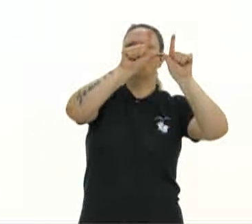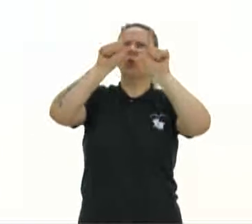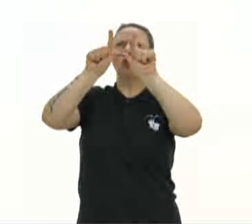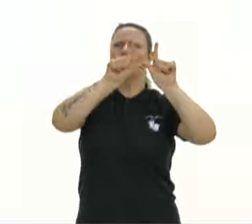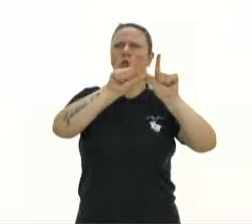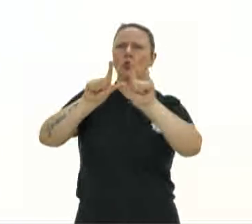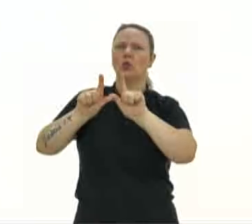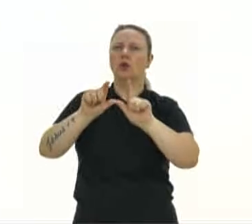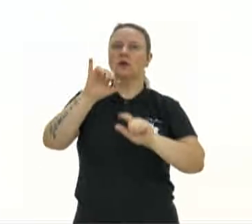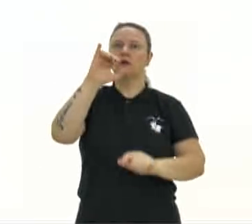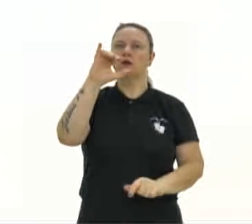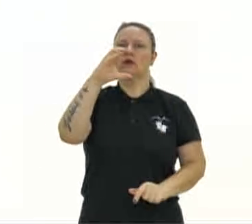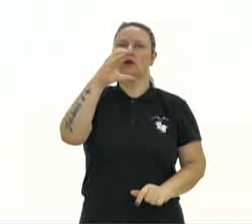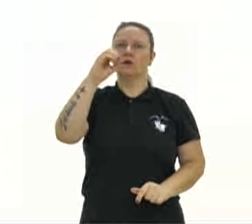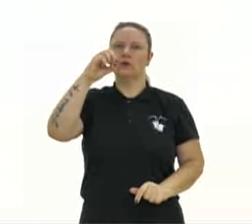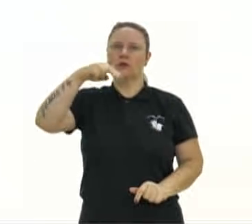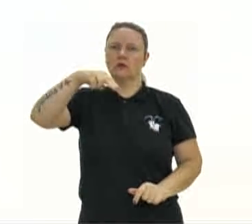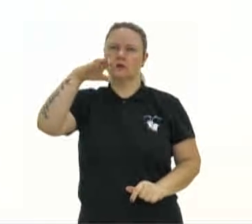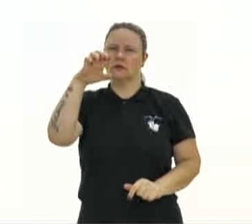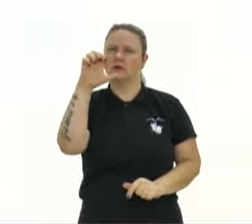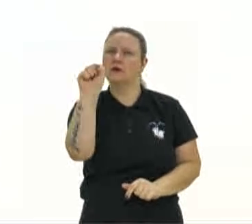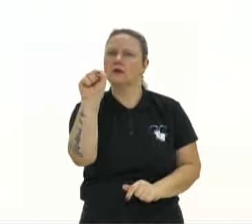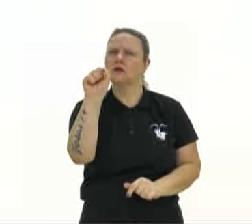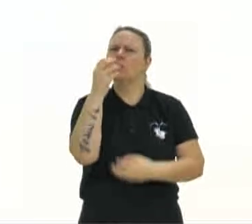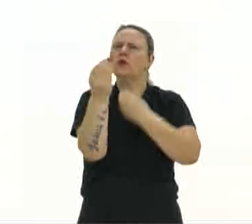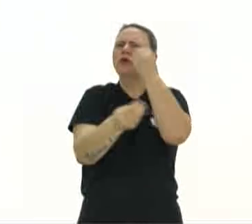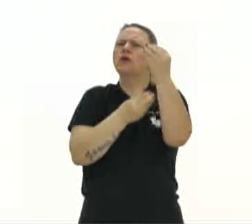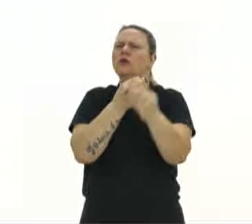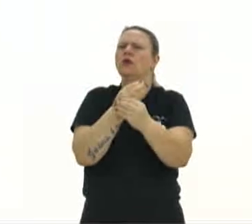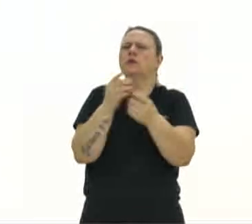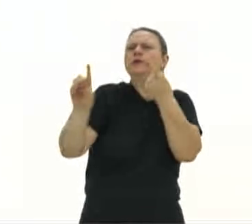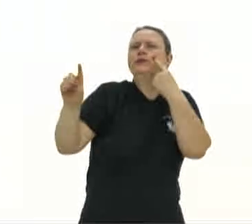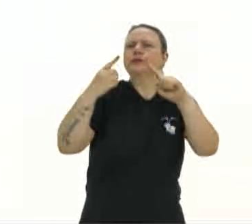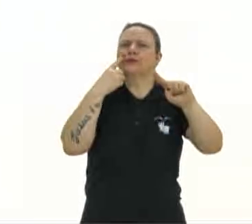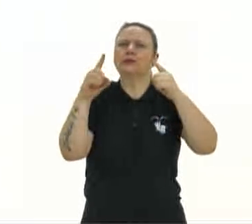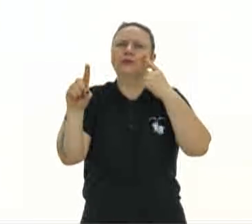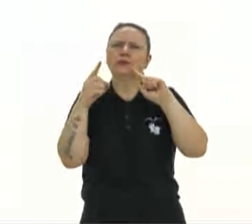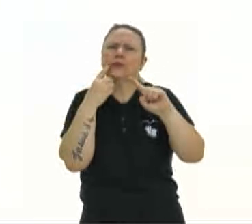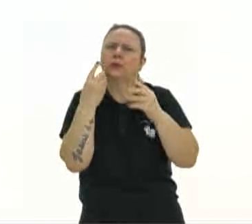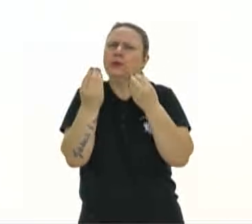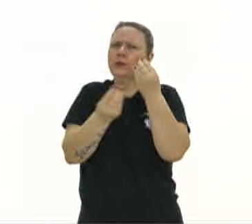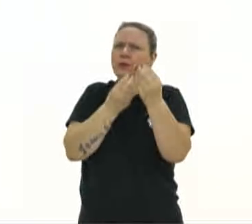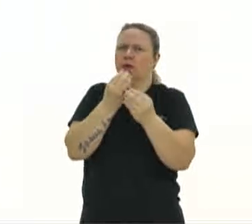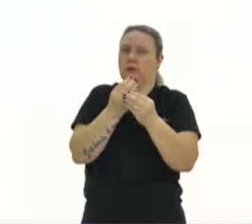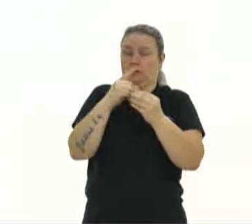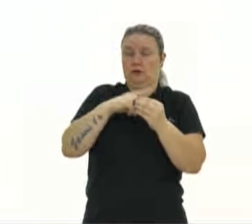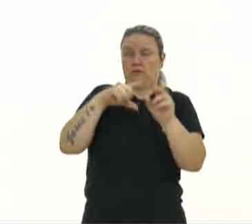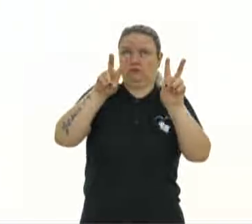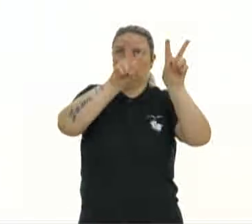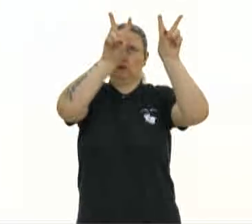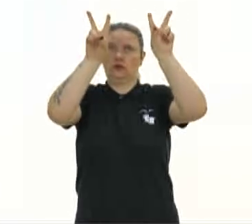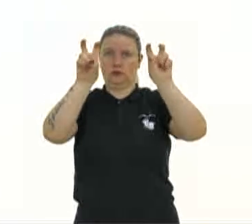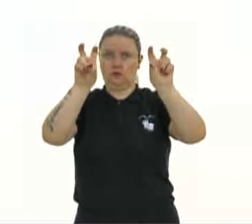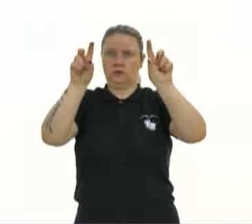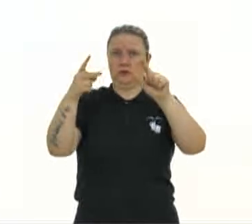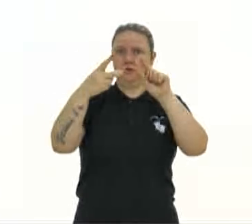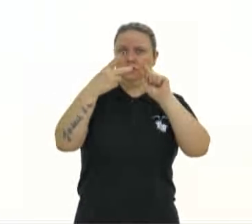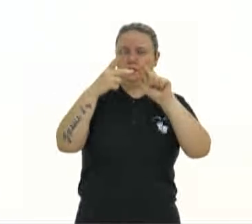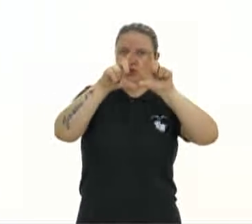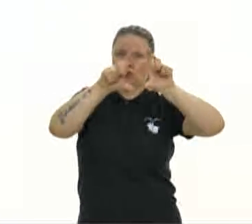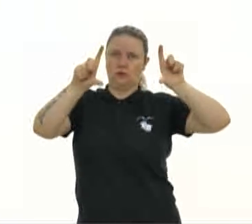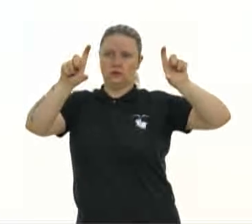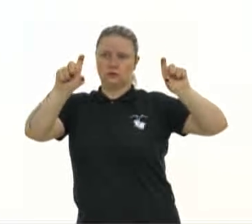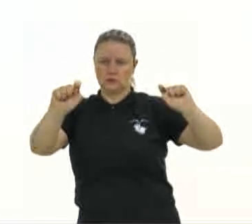da questão da temática, dos assuntos a serem abordados nesse guia? Nós temos os títulos, os tópicos e